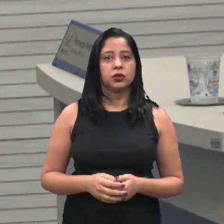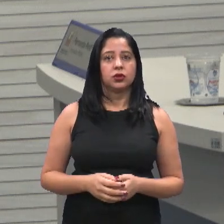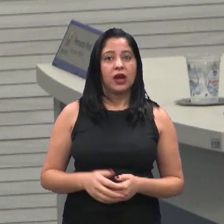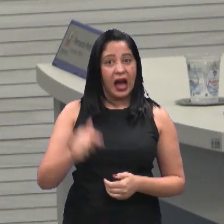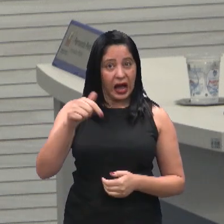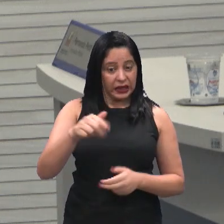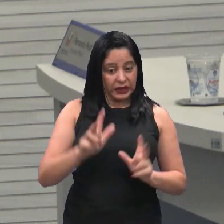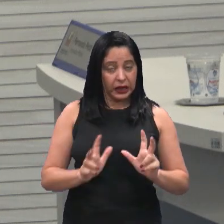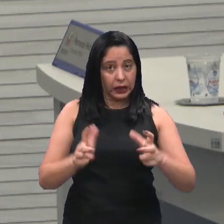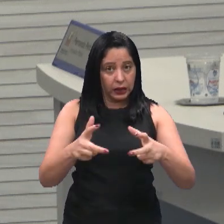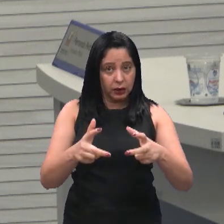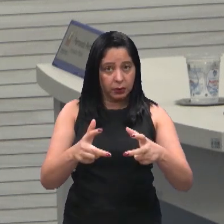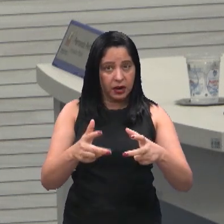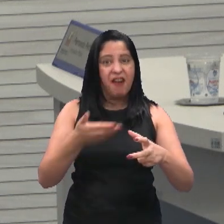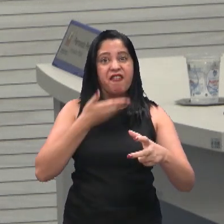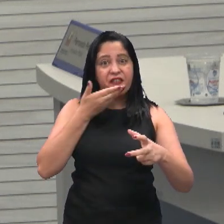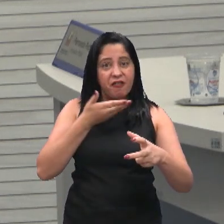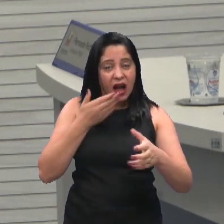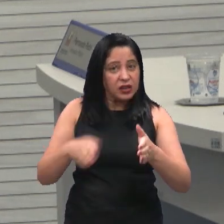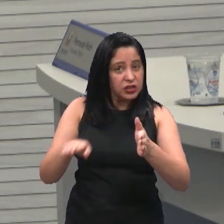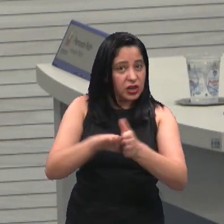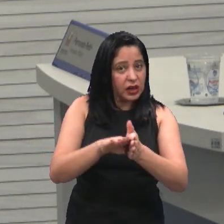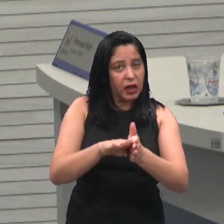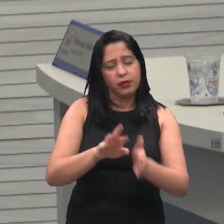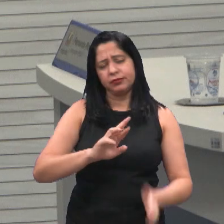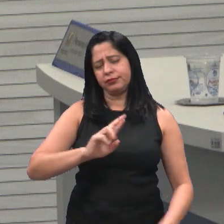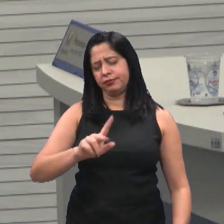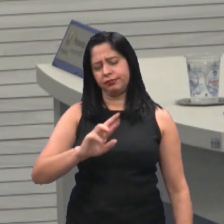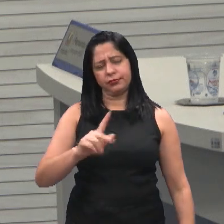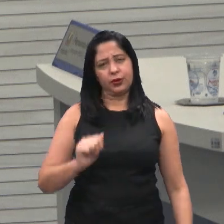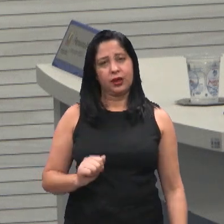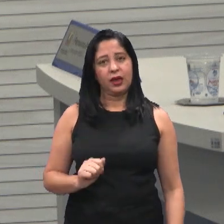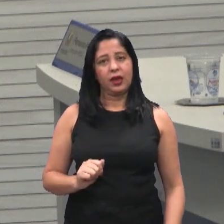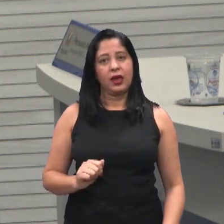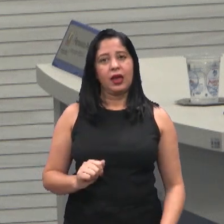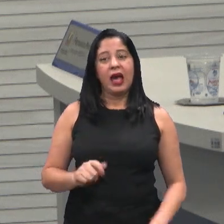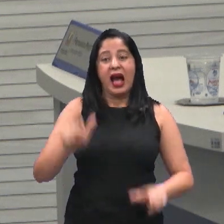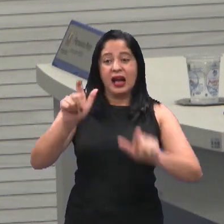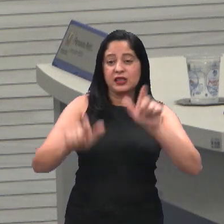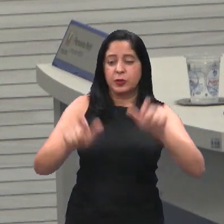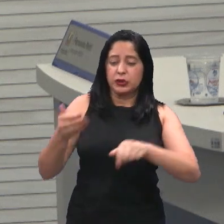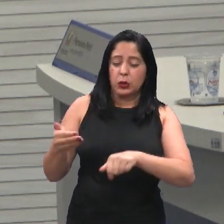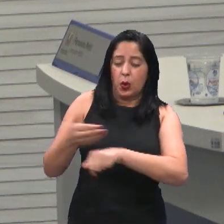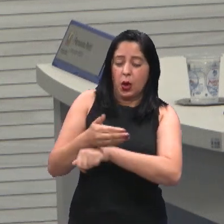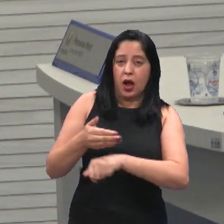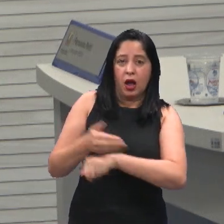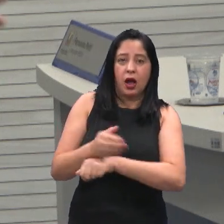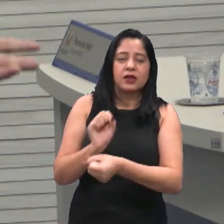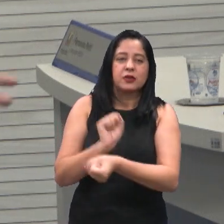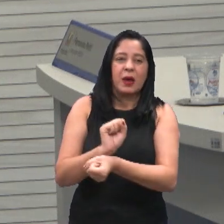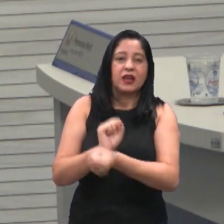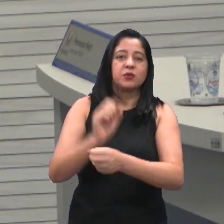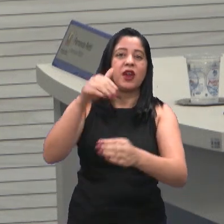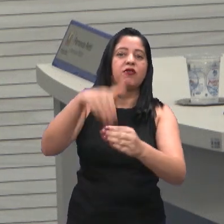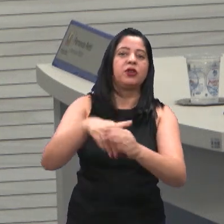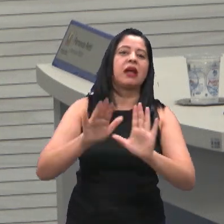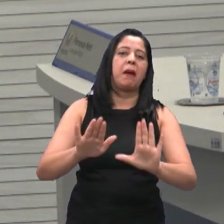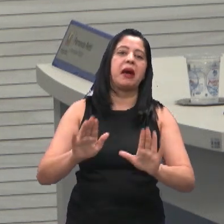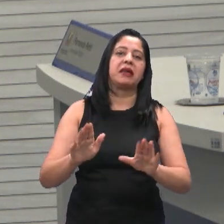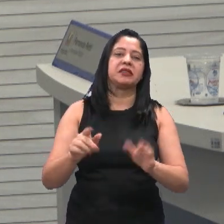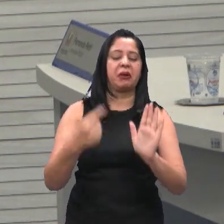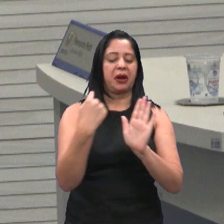simples assim, certo? Aí as pessoas vêm, aguardam uma votação e chega aqui agora, apenas está adiado, sem